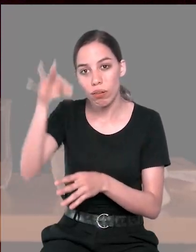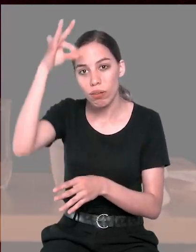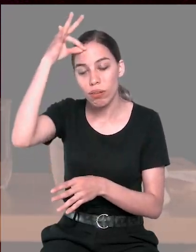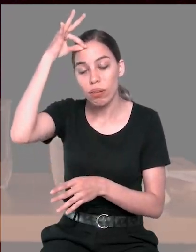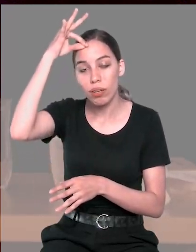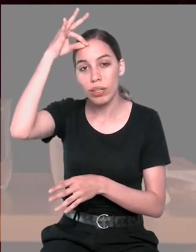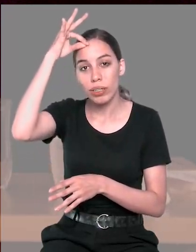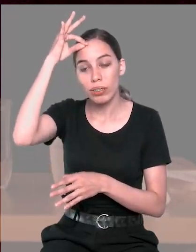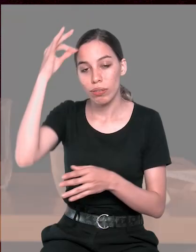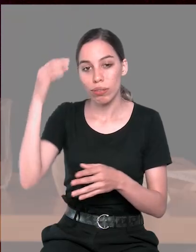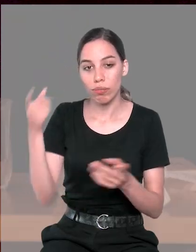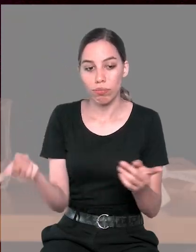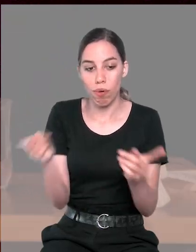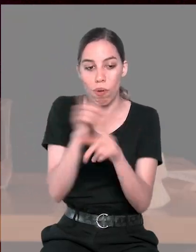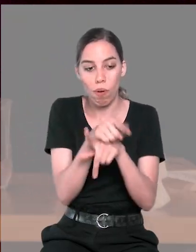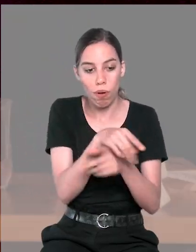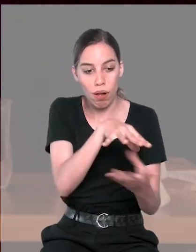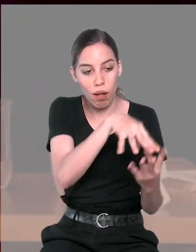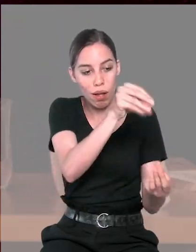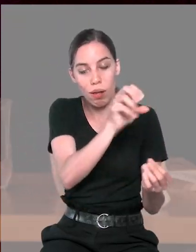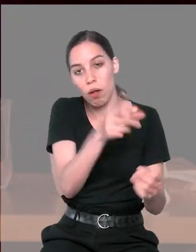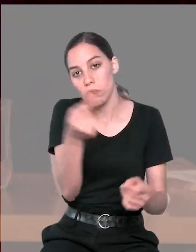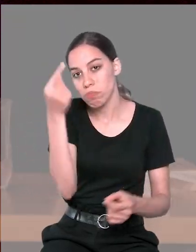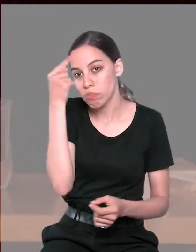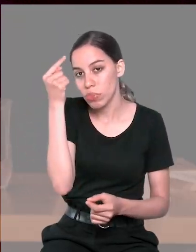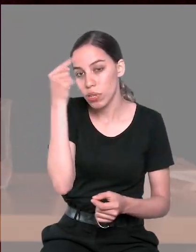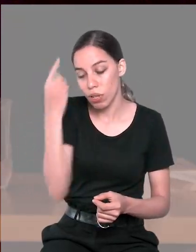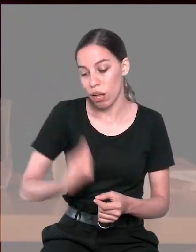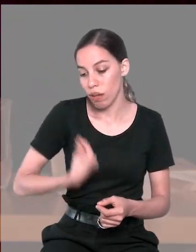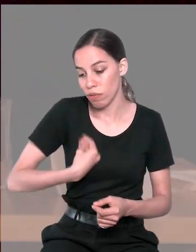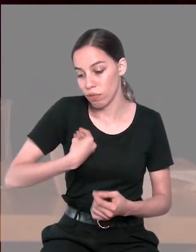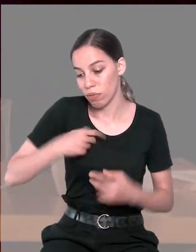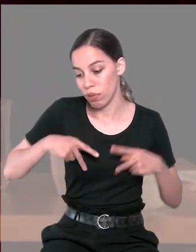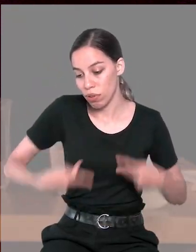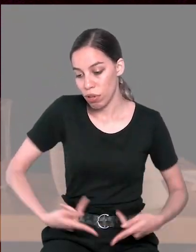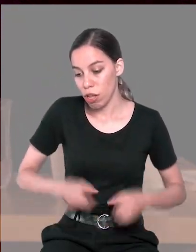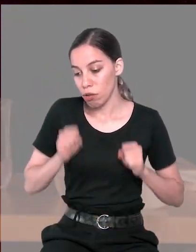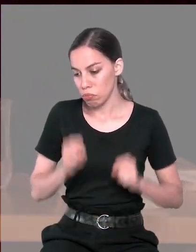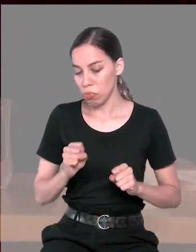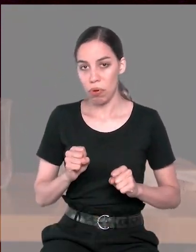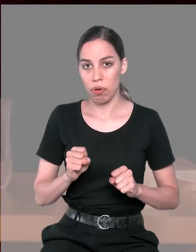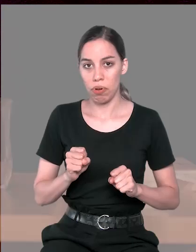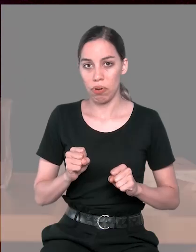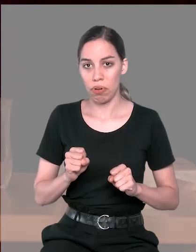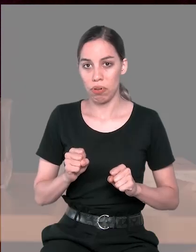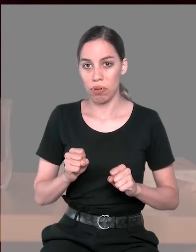espírito, por oposição à alma ou a pensamento, uma vida humana poderia ser exagero...